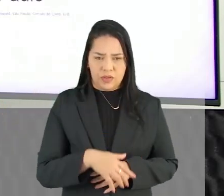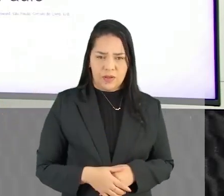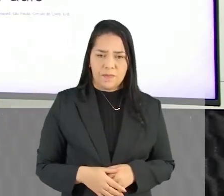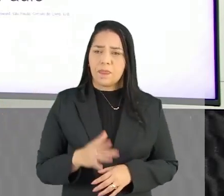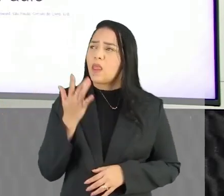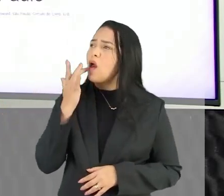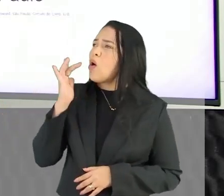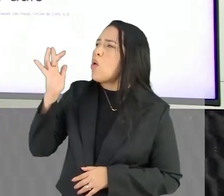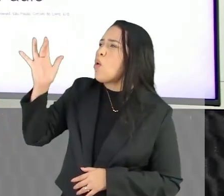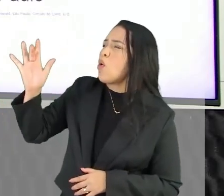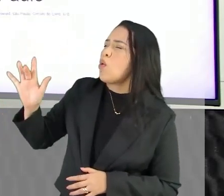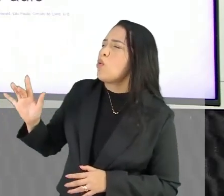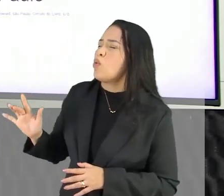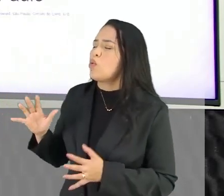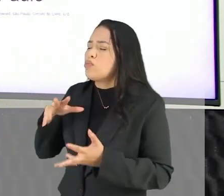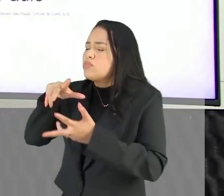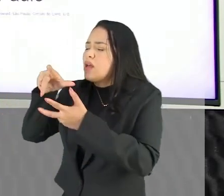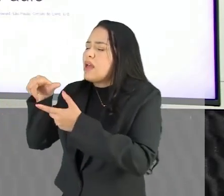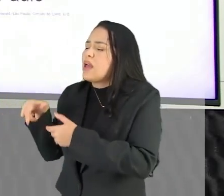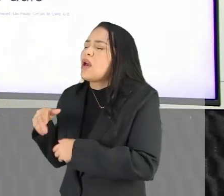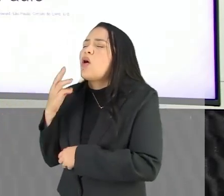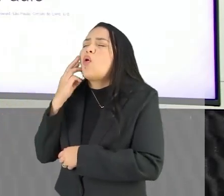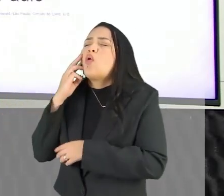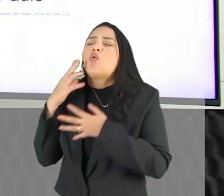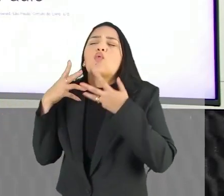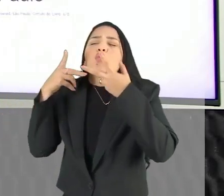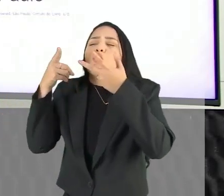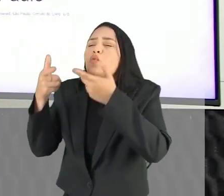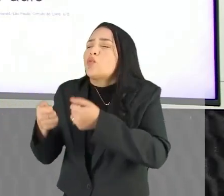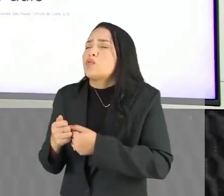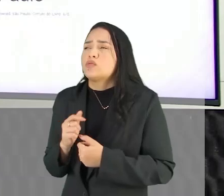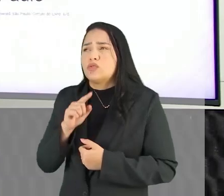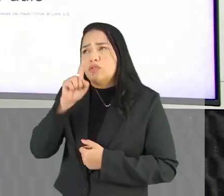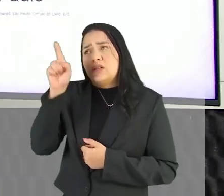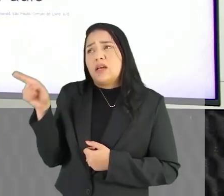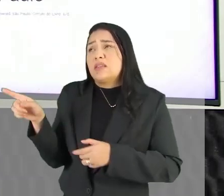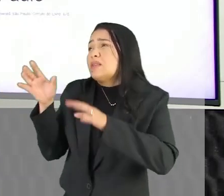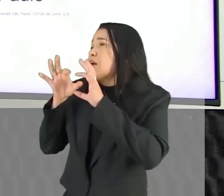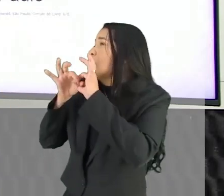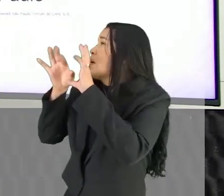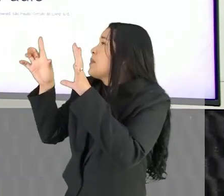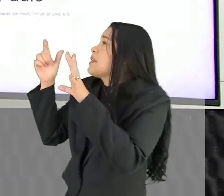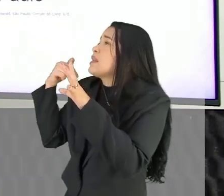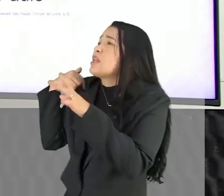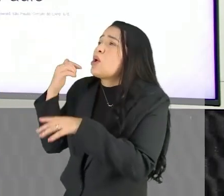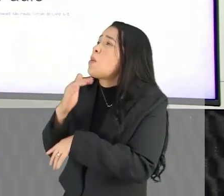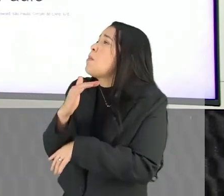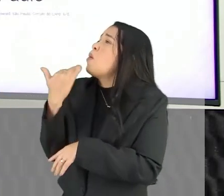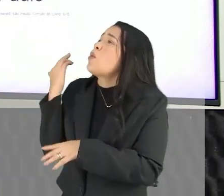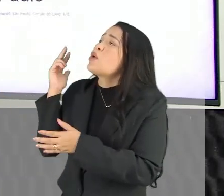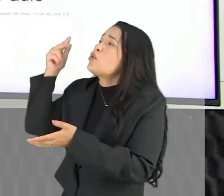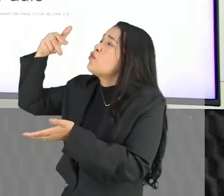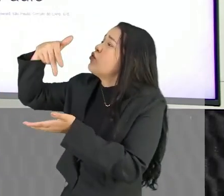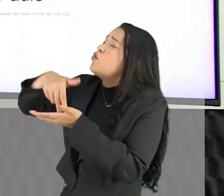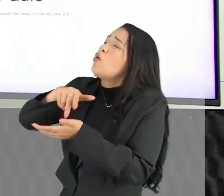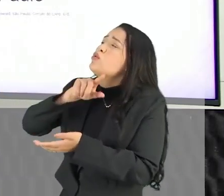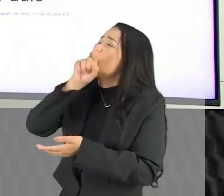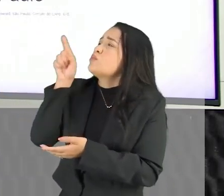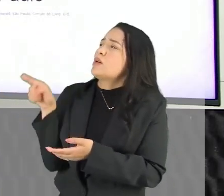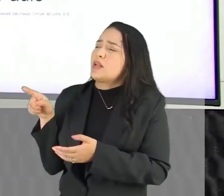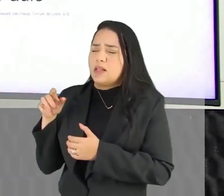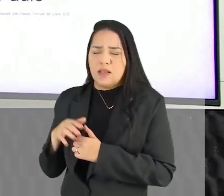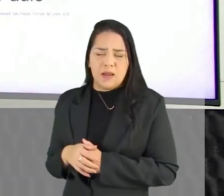Ouro, terra, amor e rosas. Eu quero tudo de lá. Não permita, Deus, que eu morra, Sem que volte para lá.